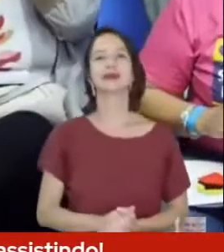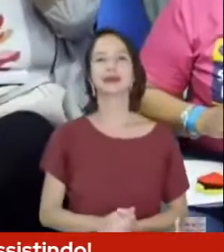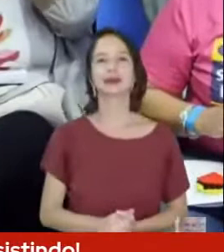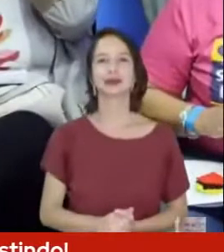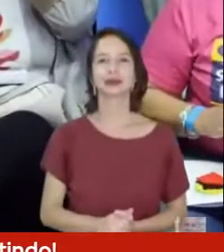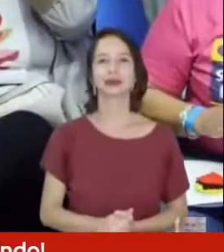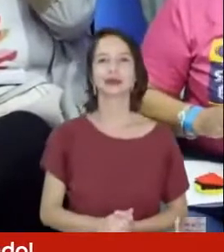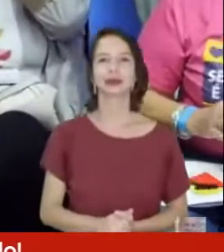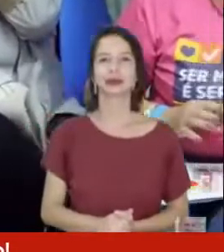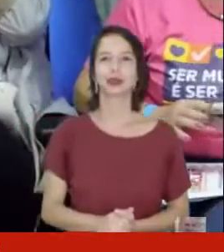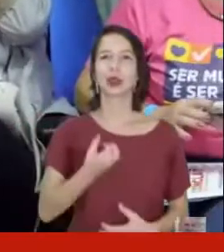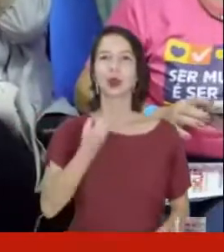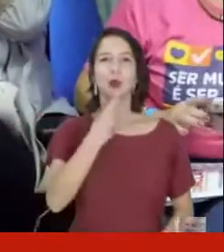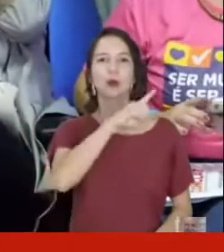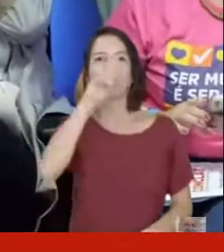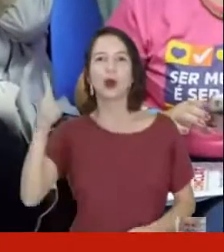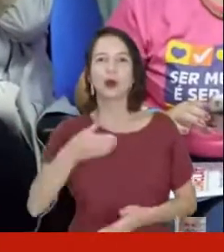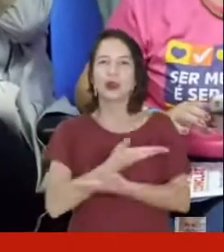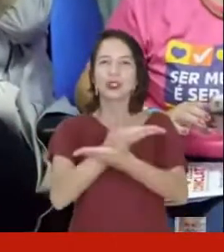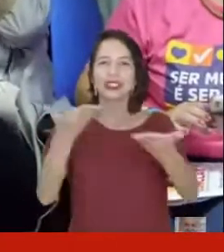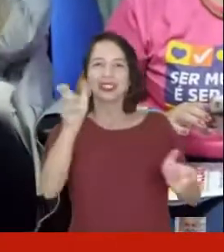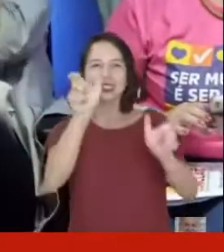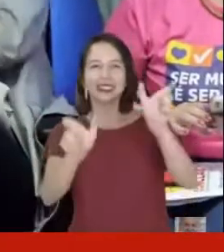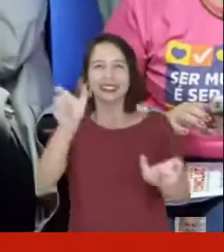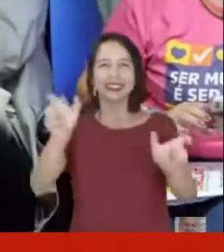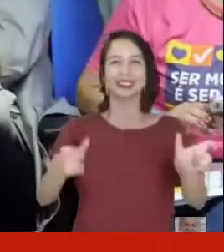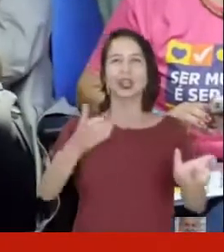Bom dia, companheiros e companheiras.